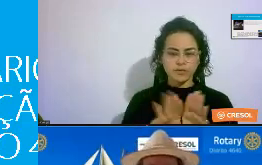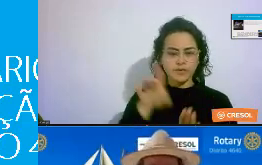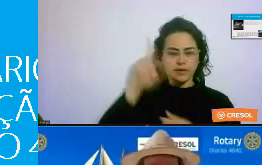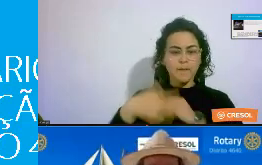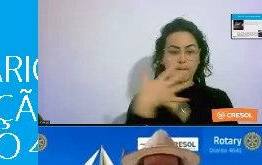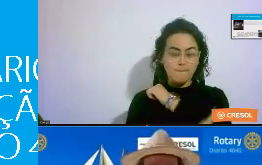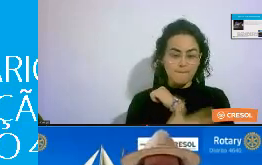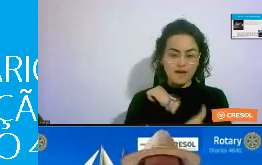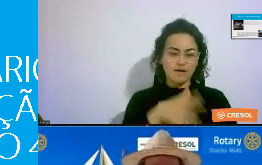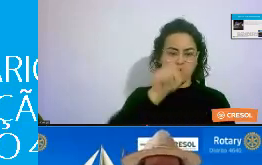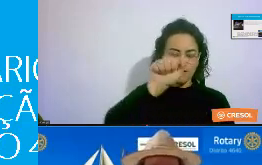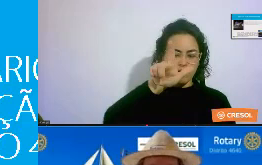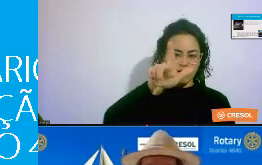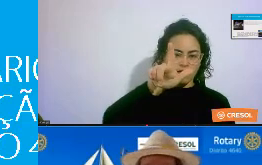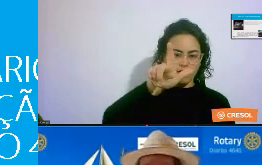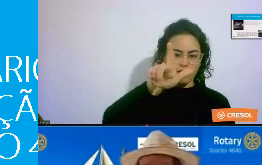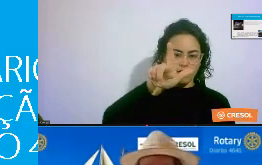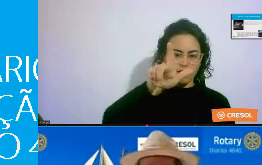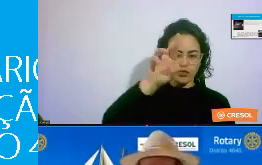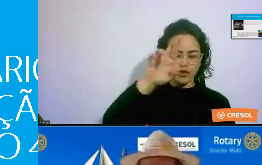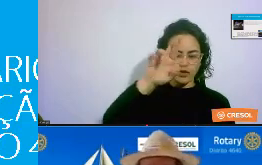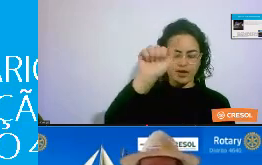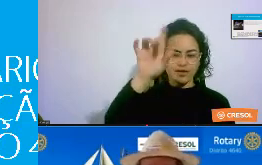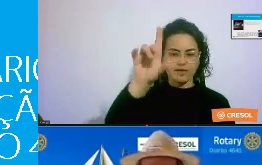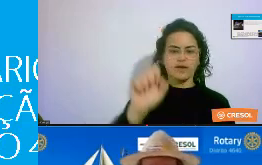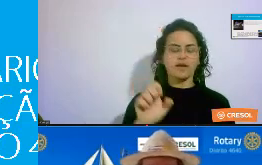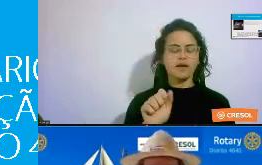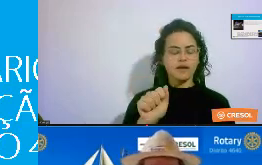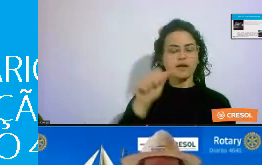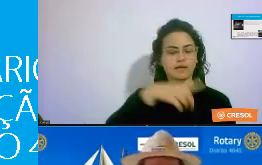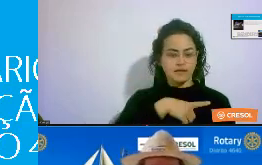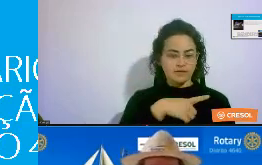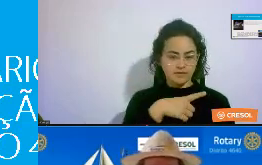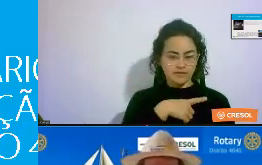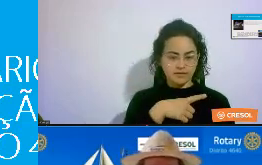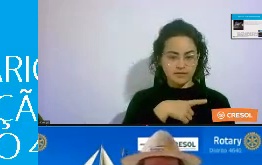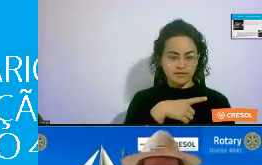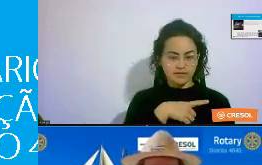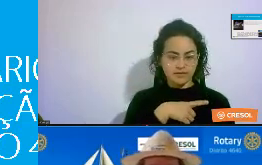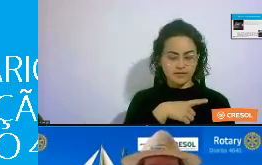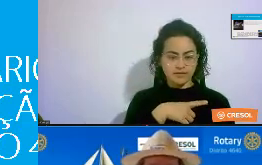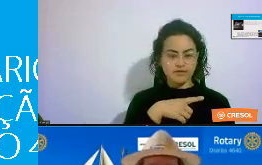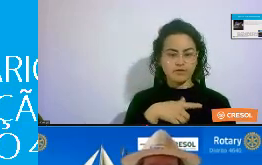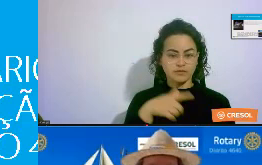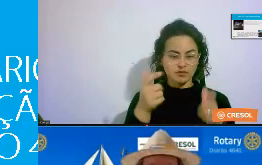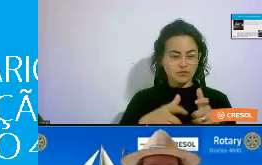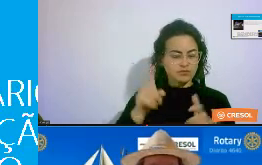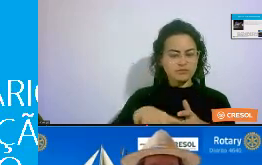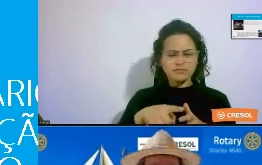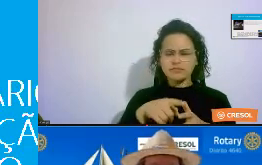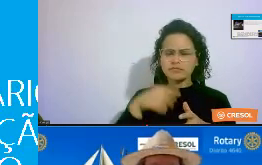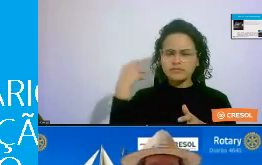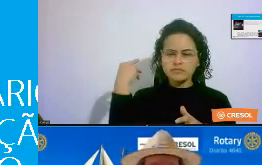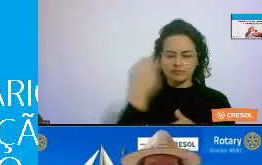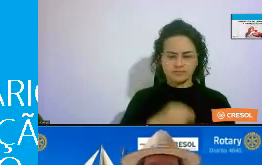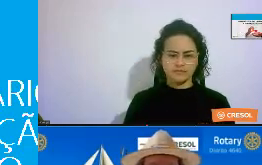visitado da região, no Lago do Centro, chamado Voga Bistro, que é um ambiente extremamente familiar.